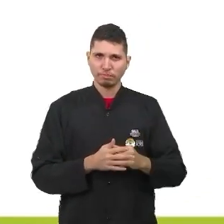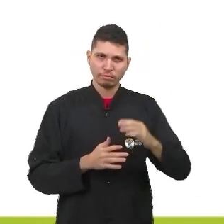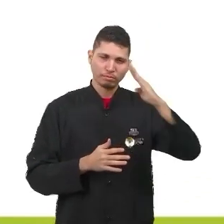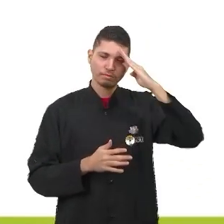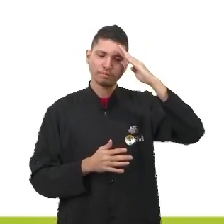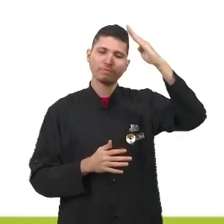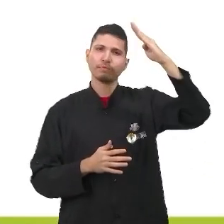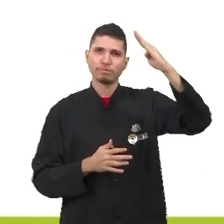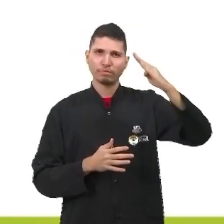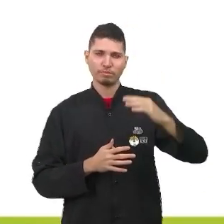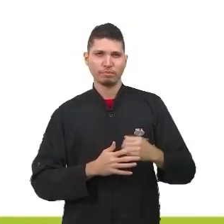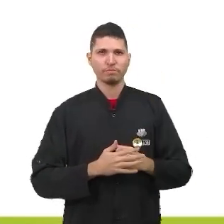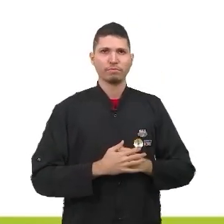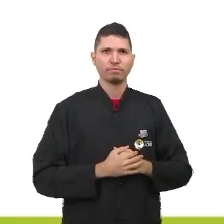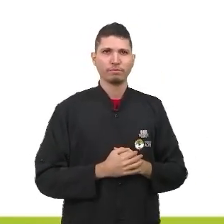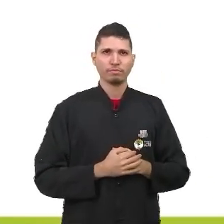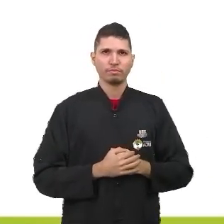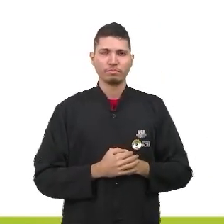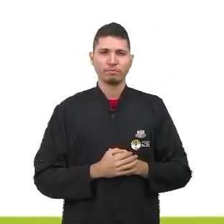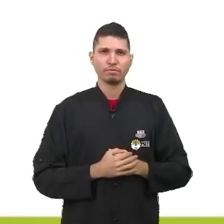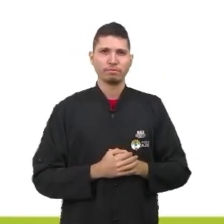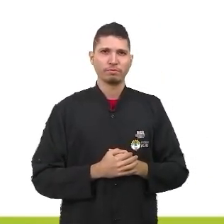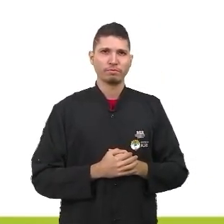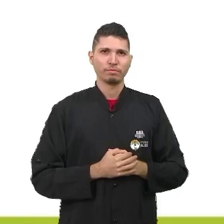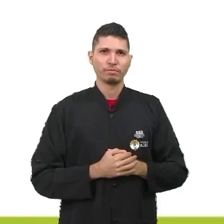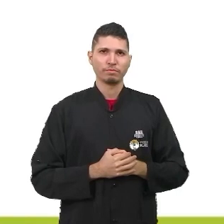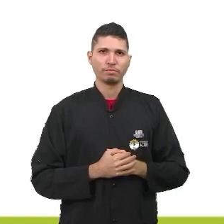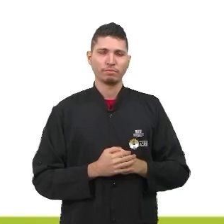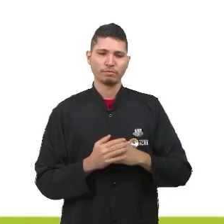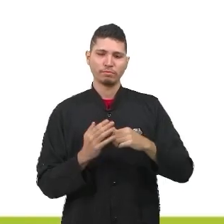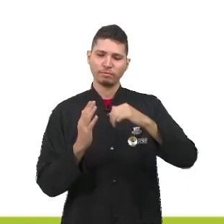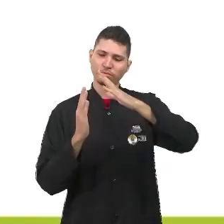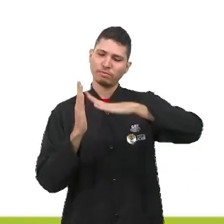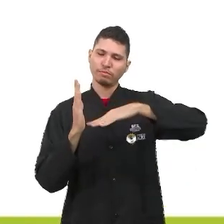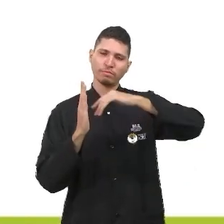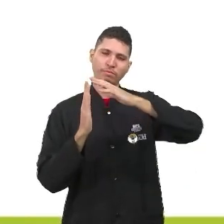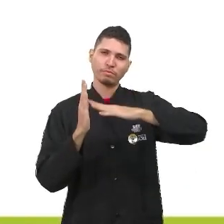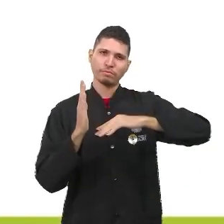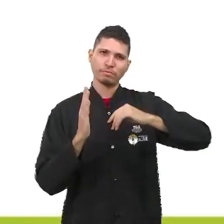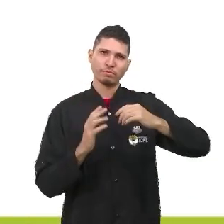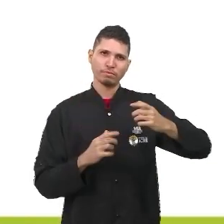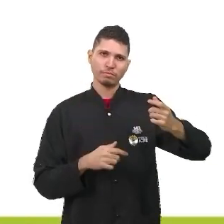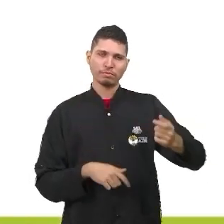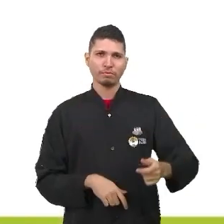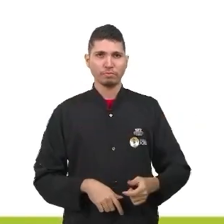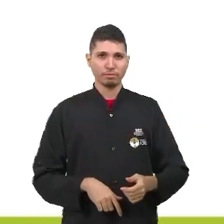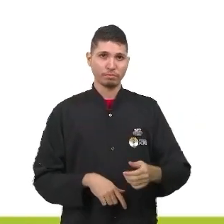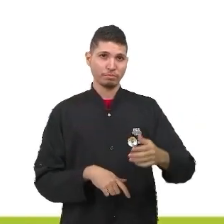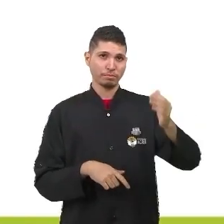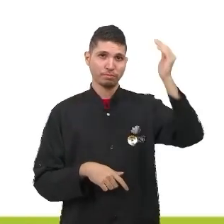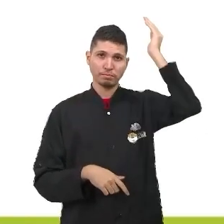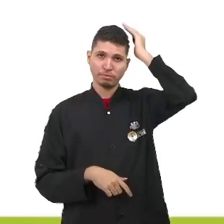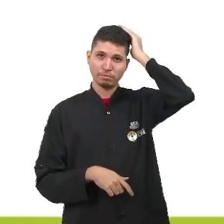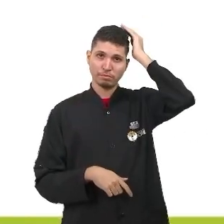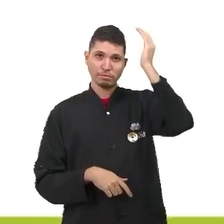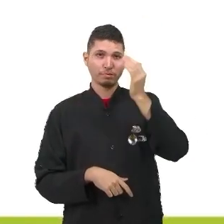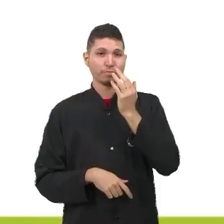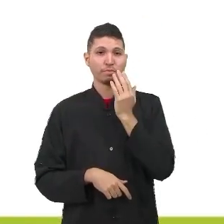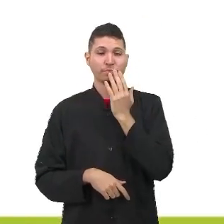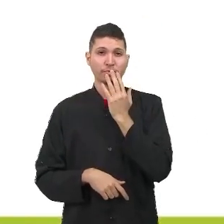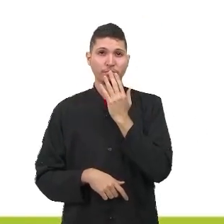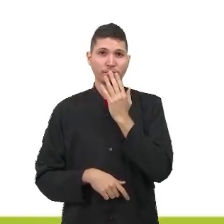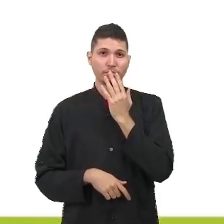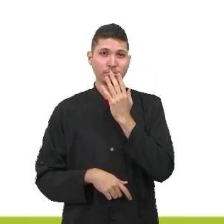Que ele fez. Então, vamos analisar. A pintura de Anita trazia cores berrantes, pinceladas